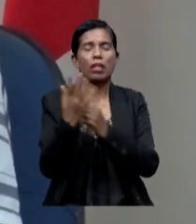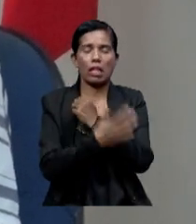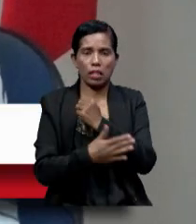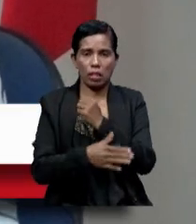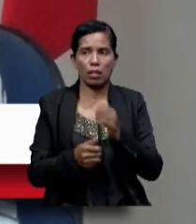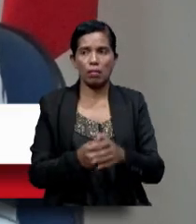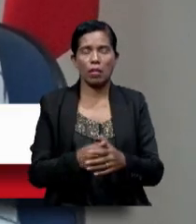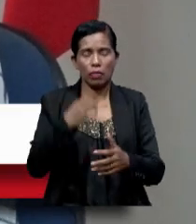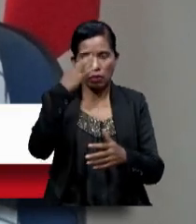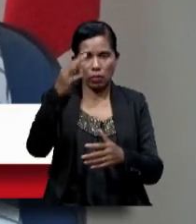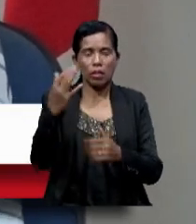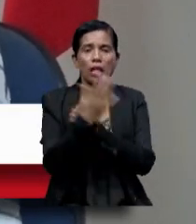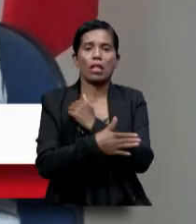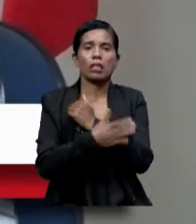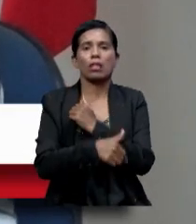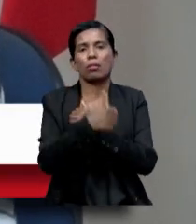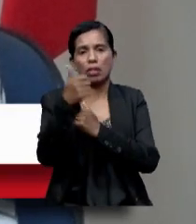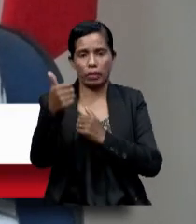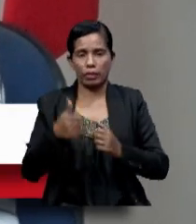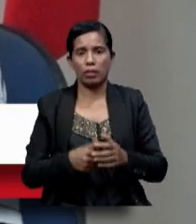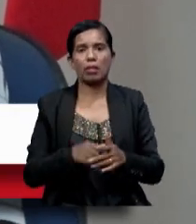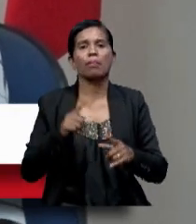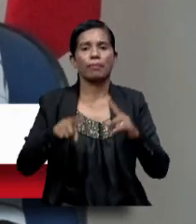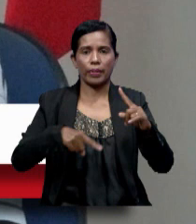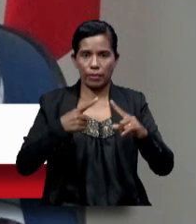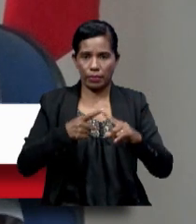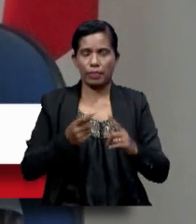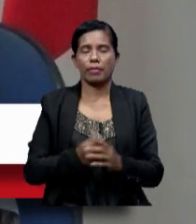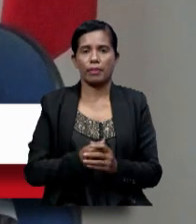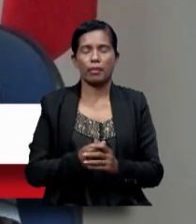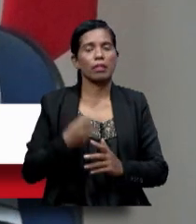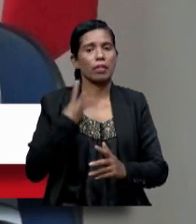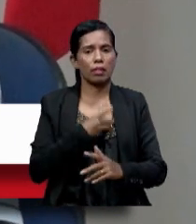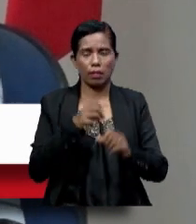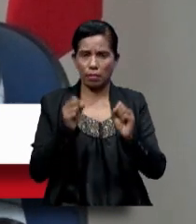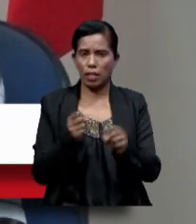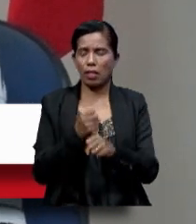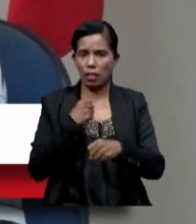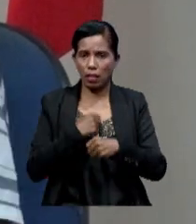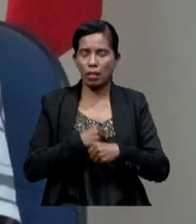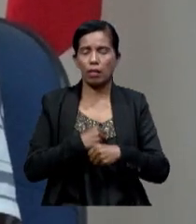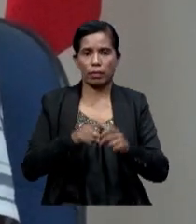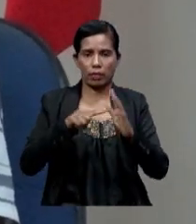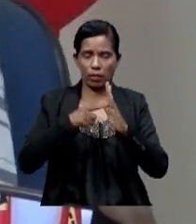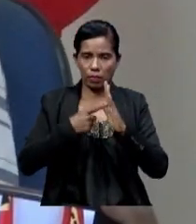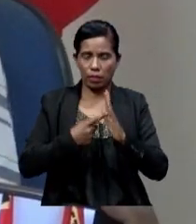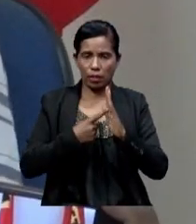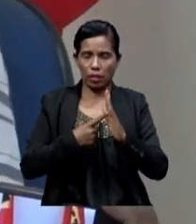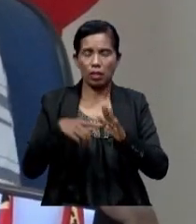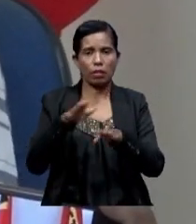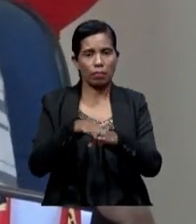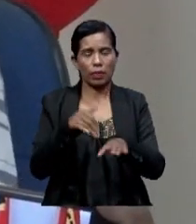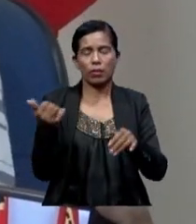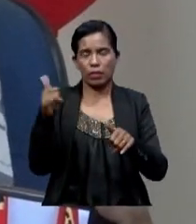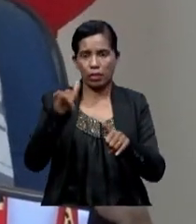futuro ia fal reli urneba. Bai hira mak itabele halu batruma para começa a acomoda sira. Quando ita